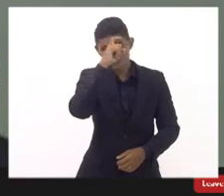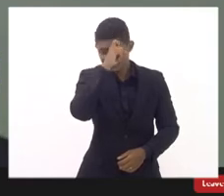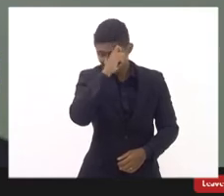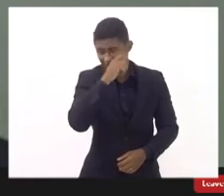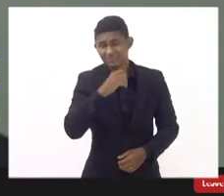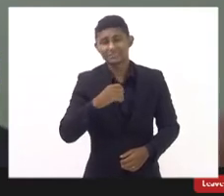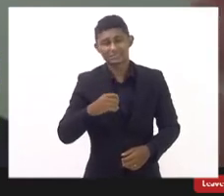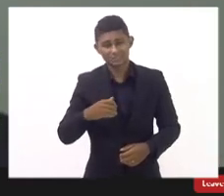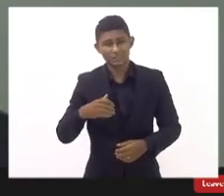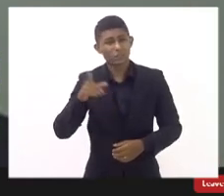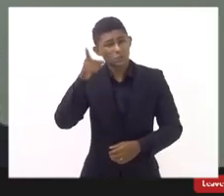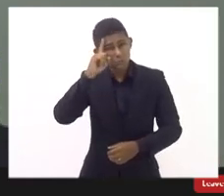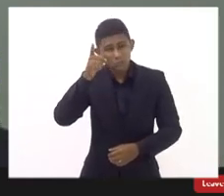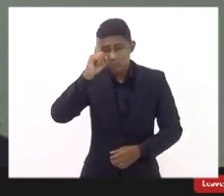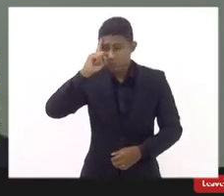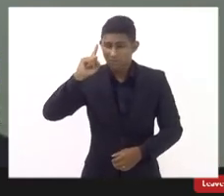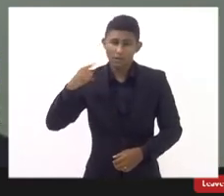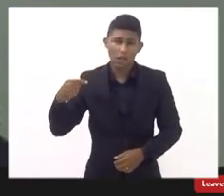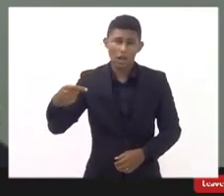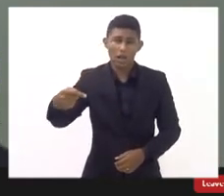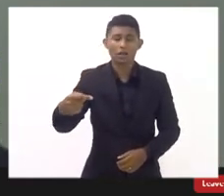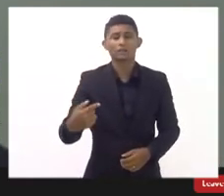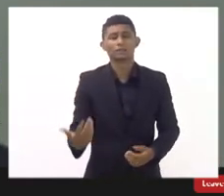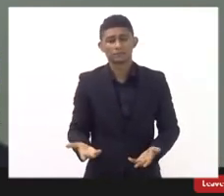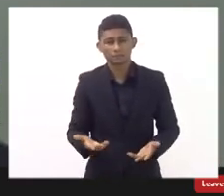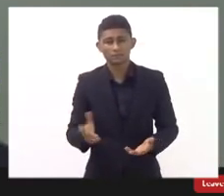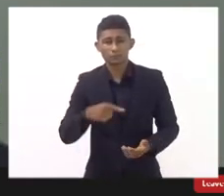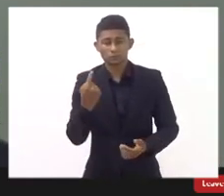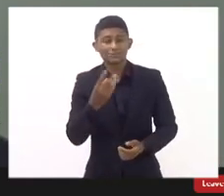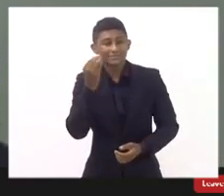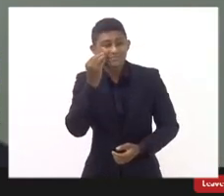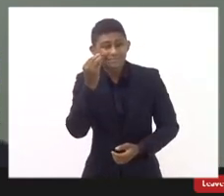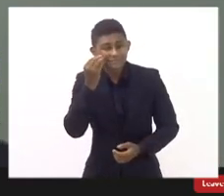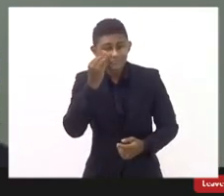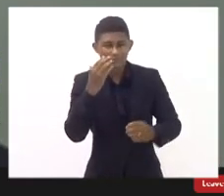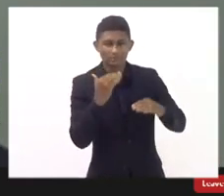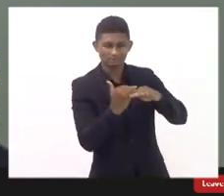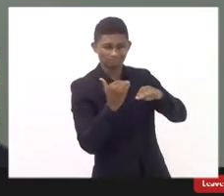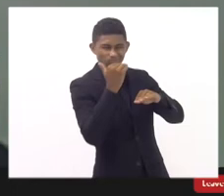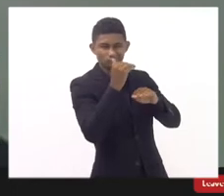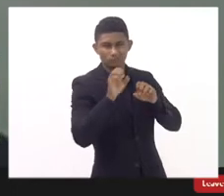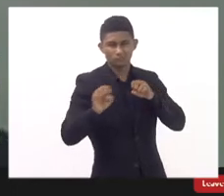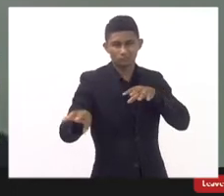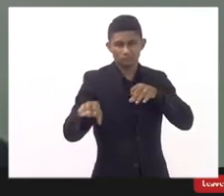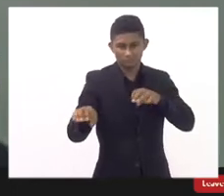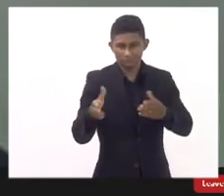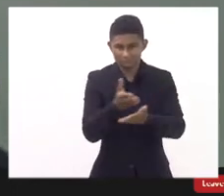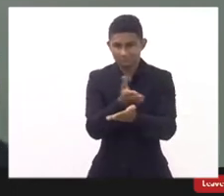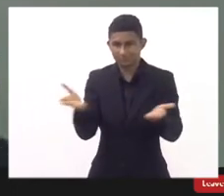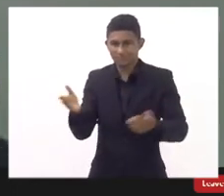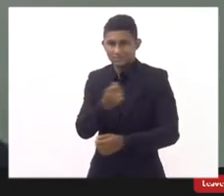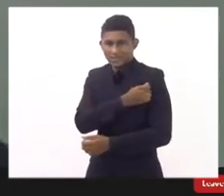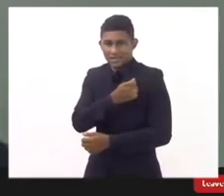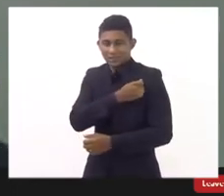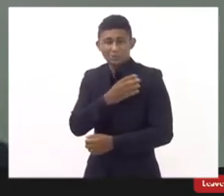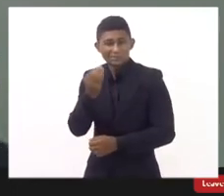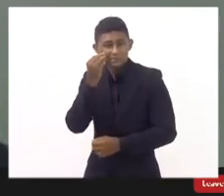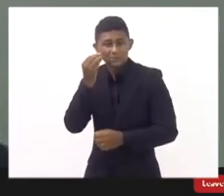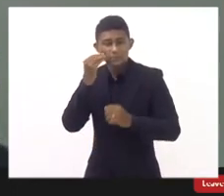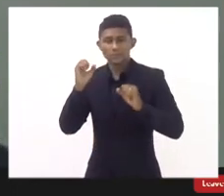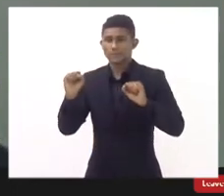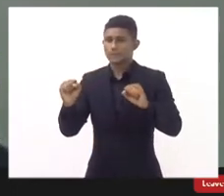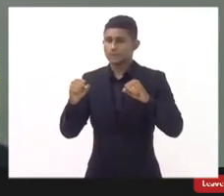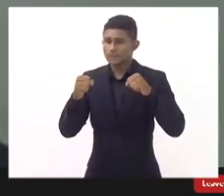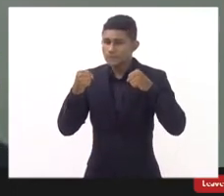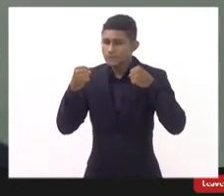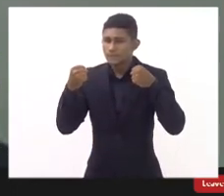subsequente, que agora a gente tenta, então, realmente resolver essa questão através de todo esse esforço, deputado